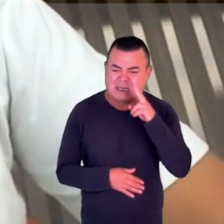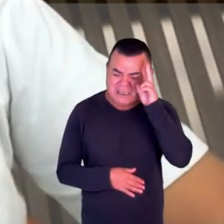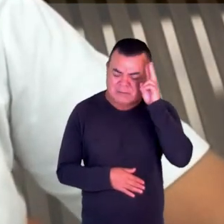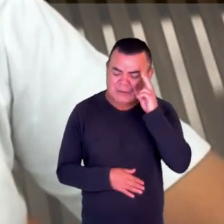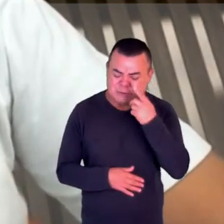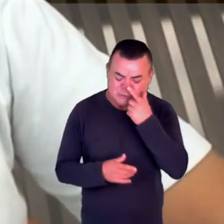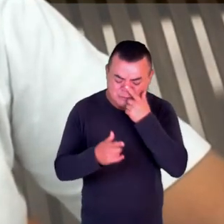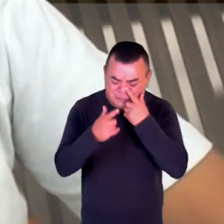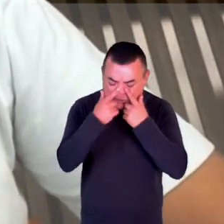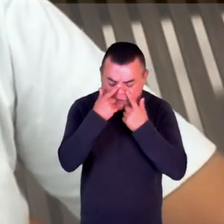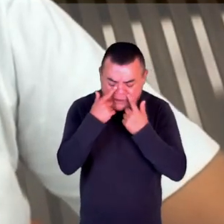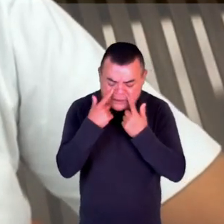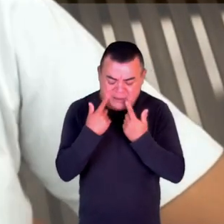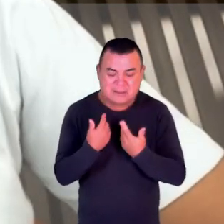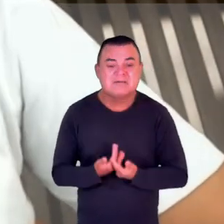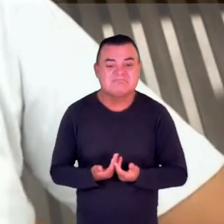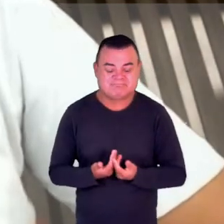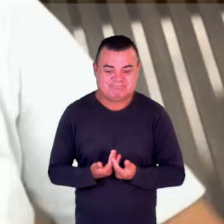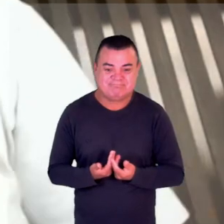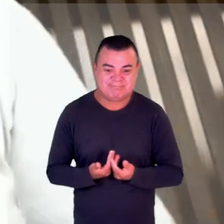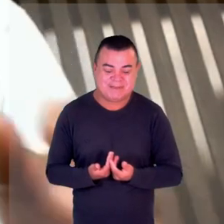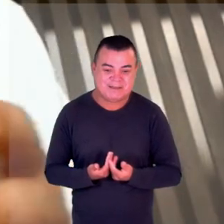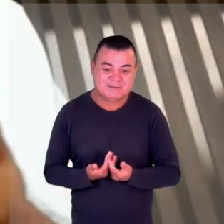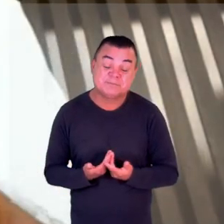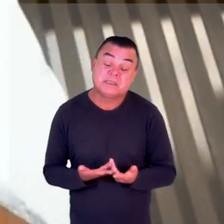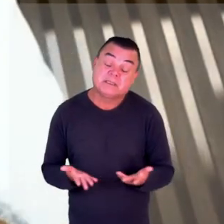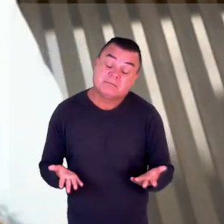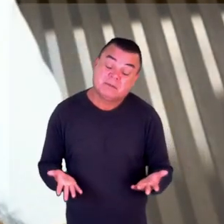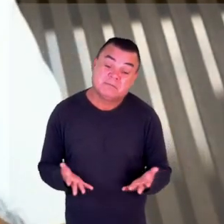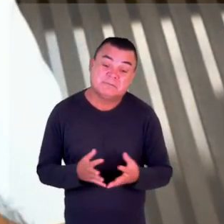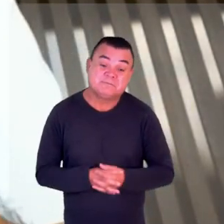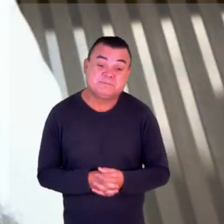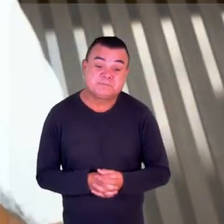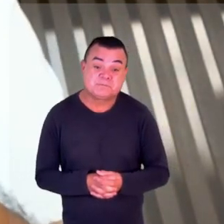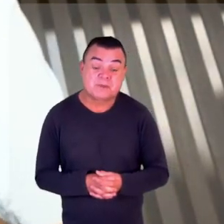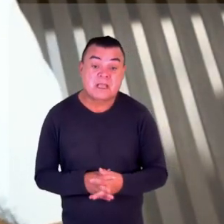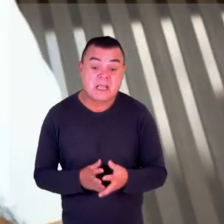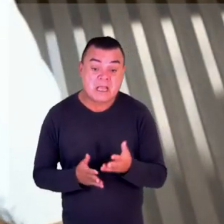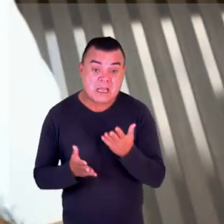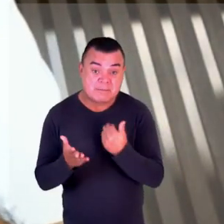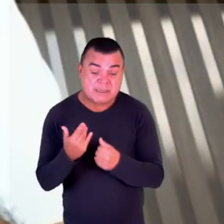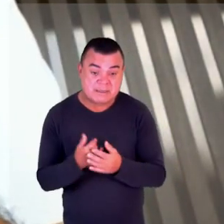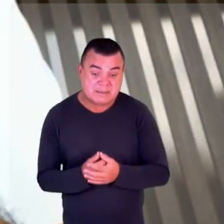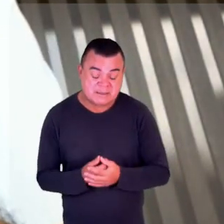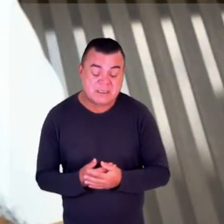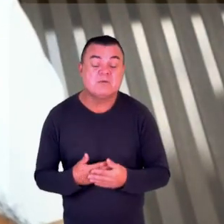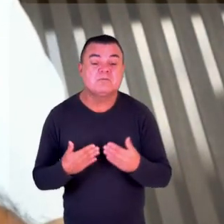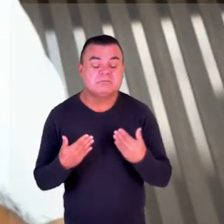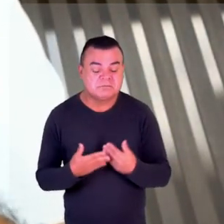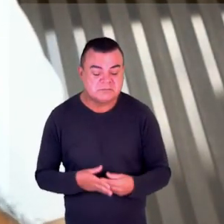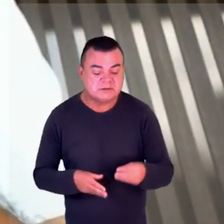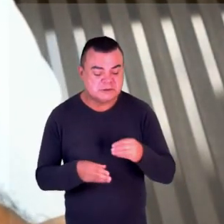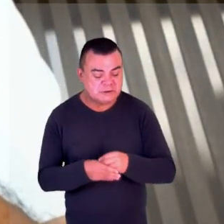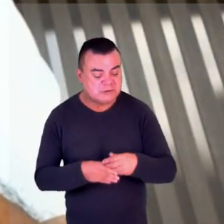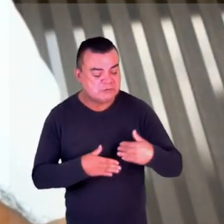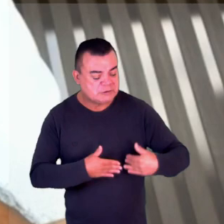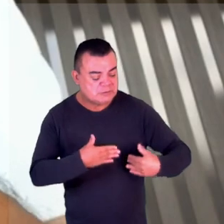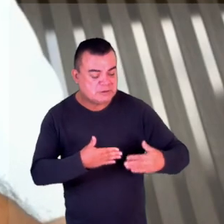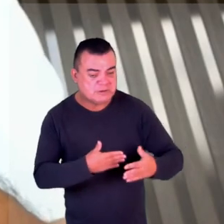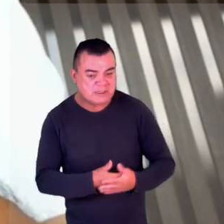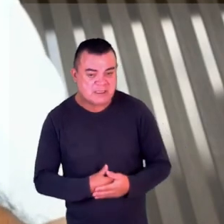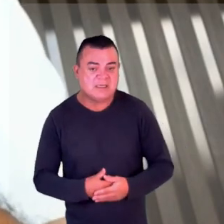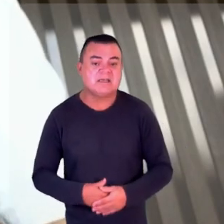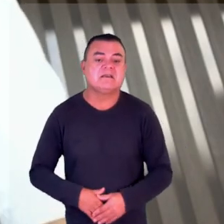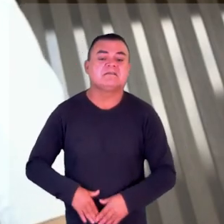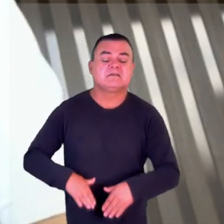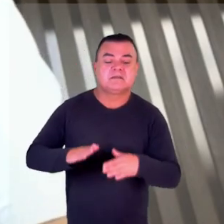pude sentar né e me alimentar dentro da minha casa então e eh alimentação é parte desse processo Habitacional é parte